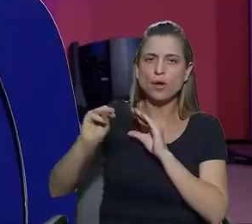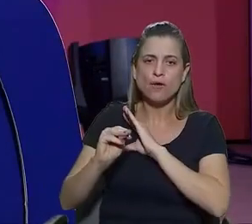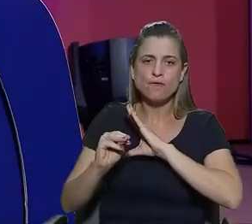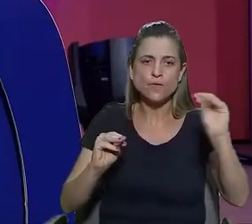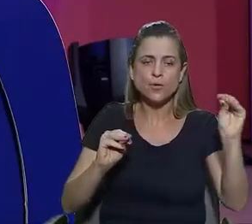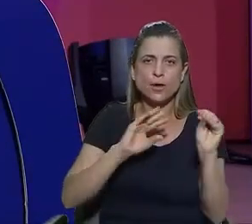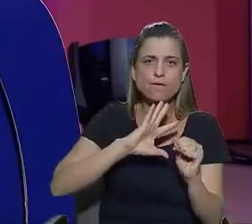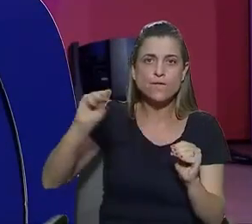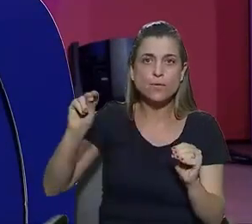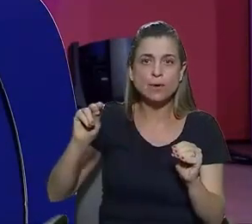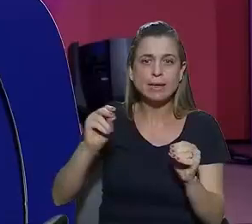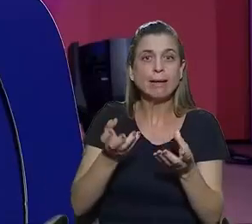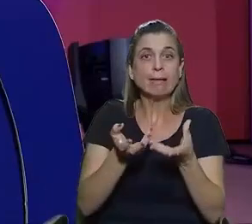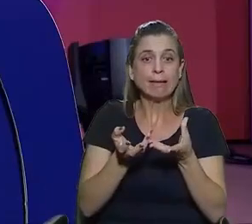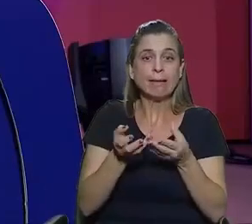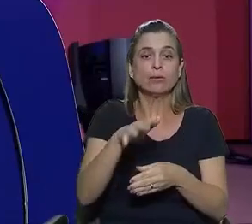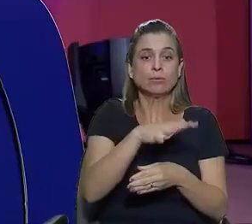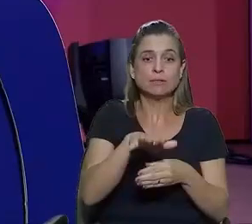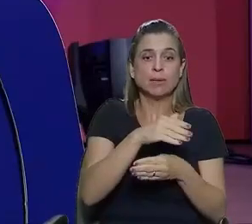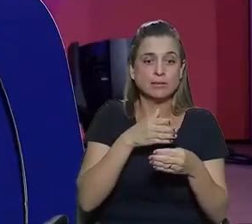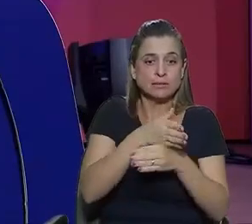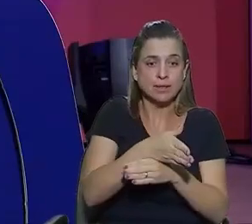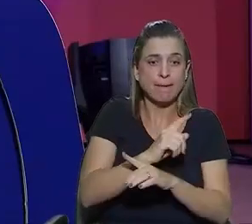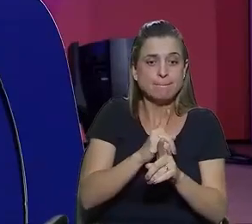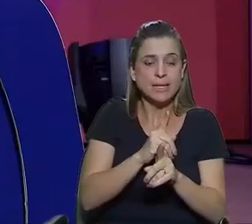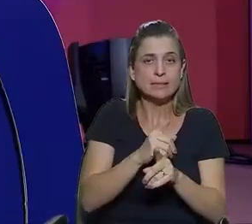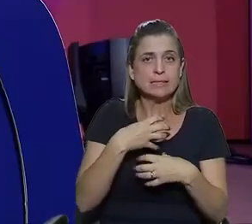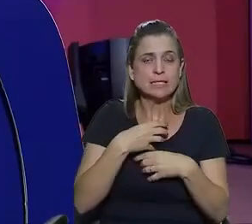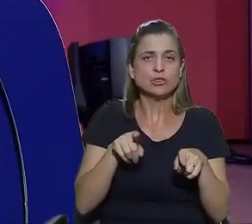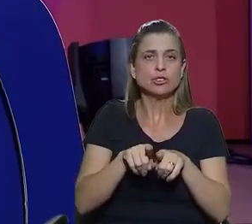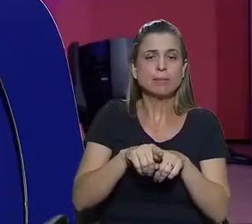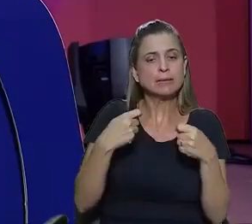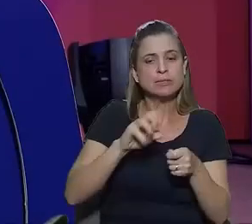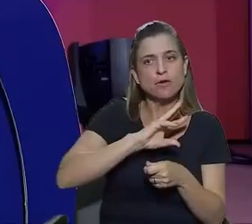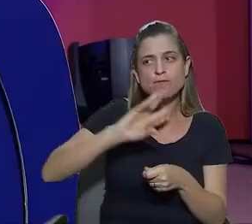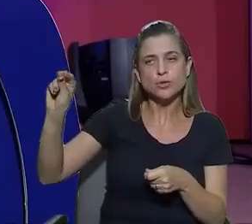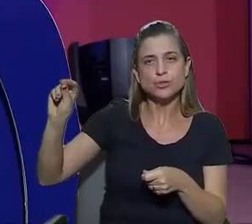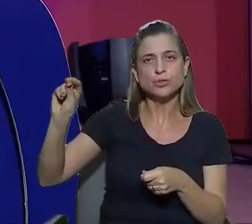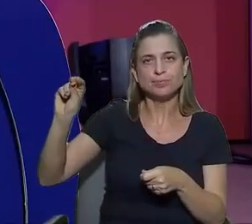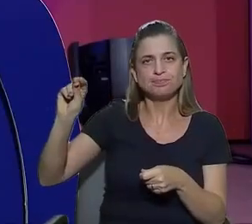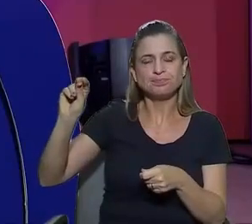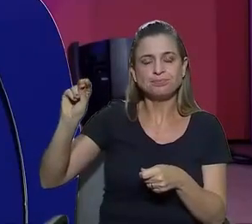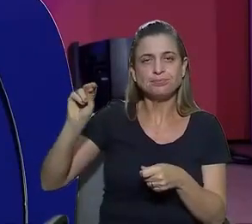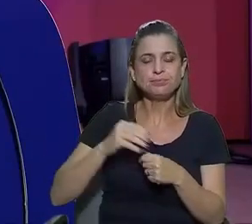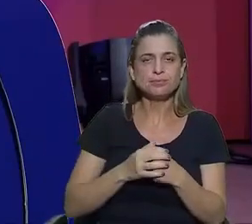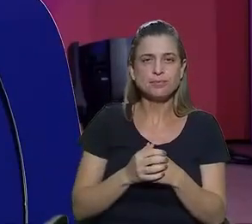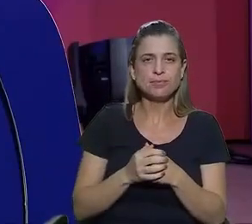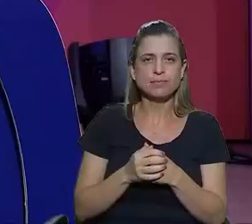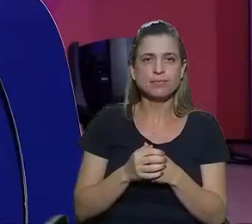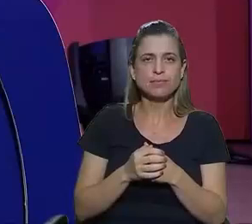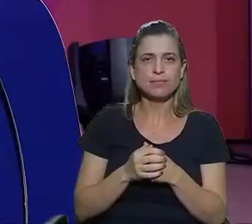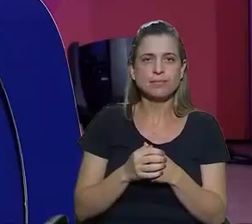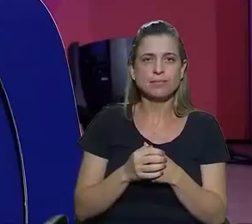dentro daquele espaço, mas ele também quer fugir daquele espaço. Né? É uma forma de complexificar, né, a ideia